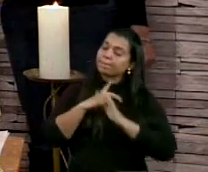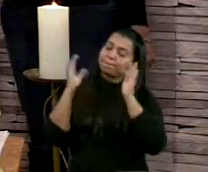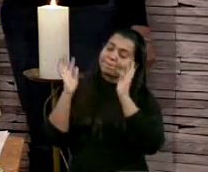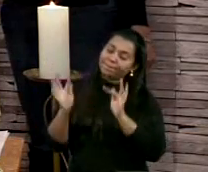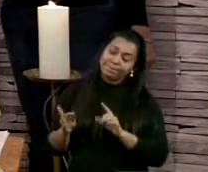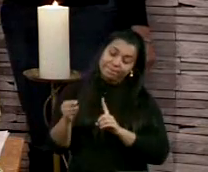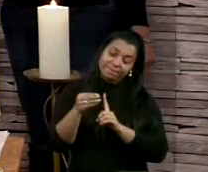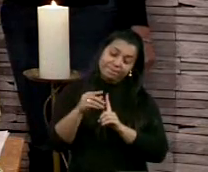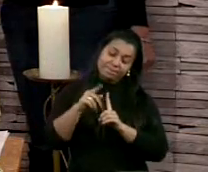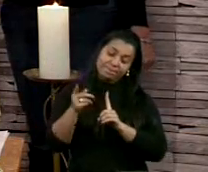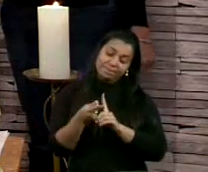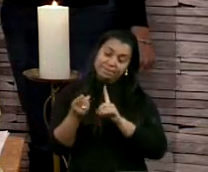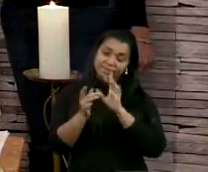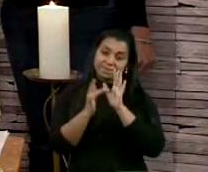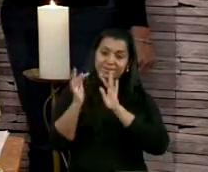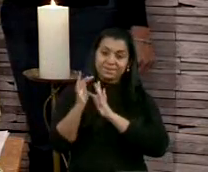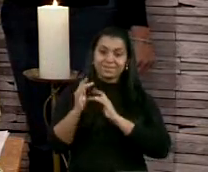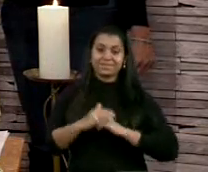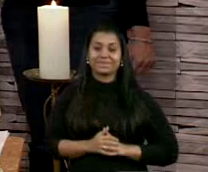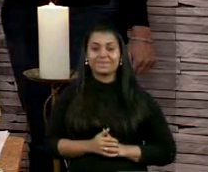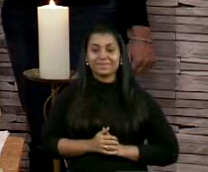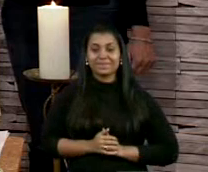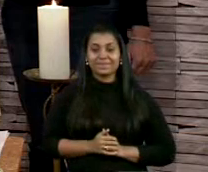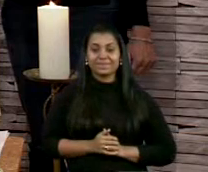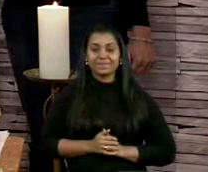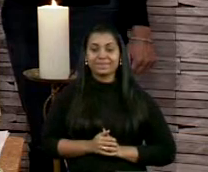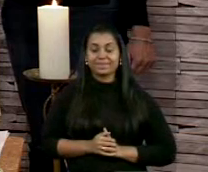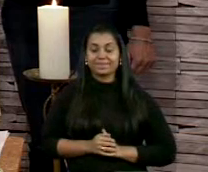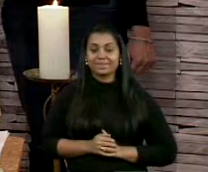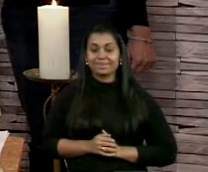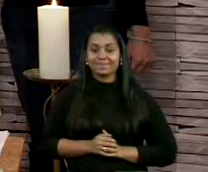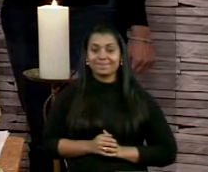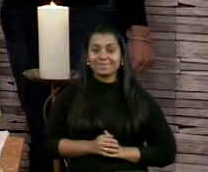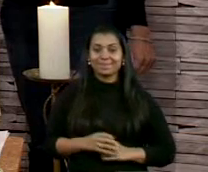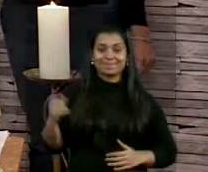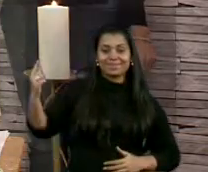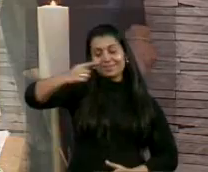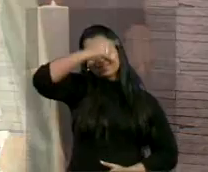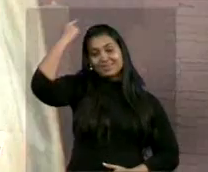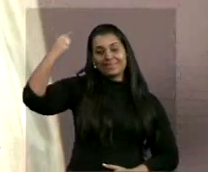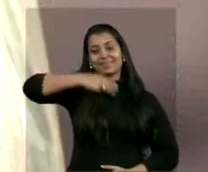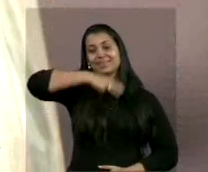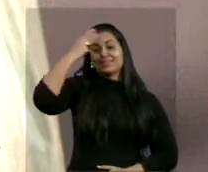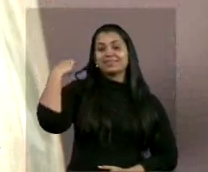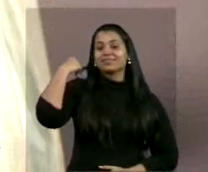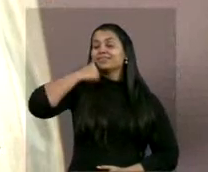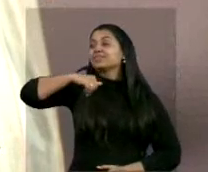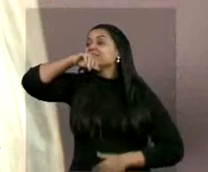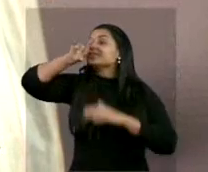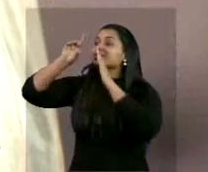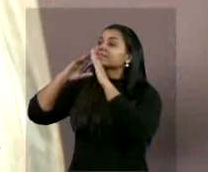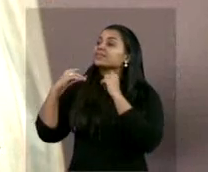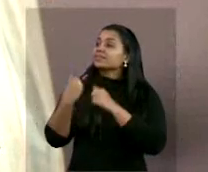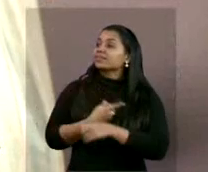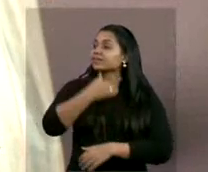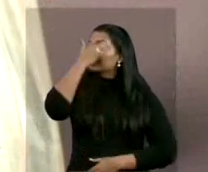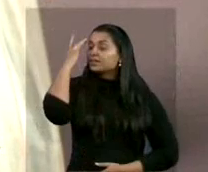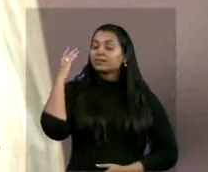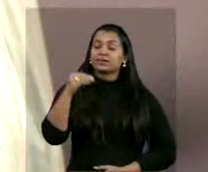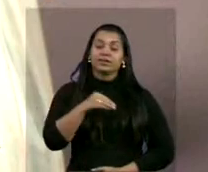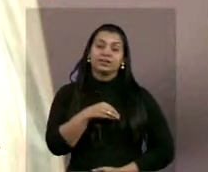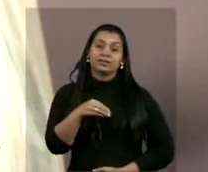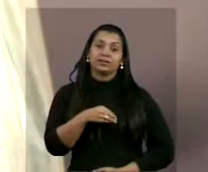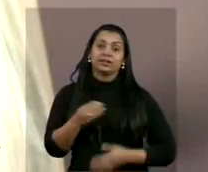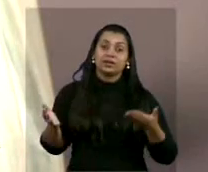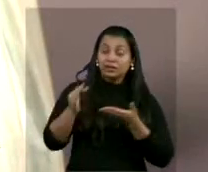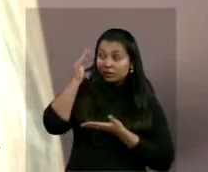Bendita sois vós entre as mulheres, e bendito é o fruto do vosso ventre, Jesus. Santa Maria, Mãe de Deus, rogai